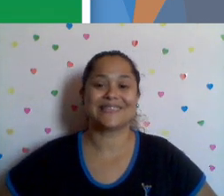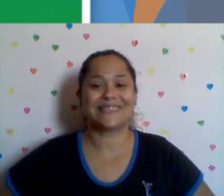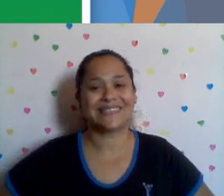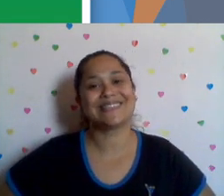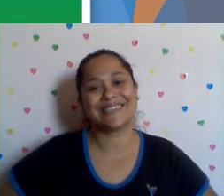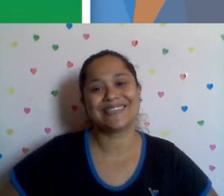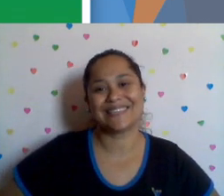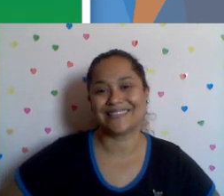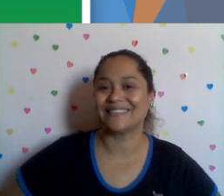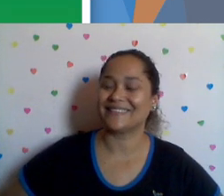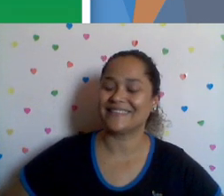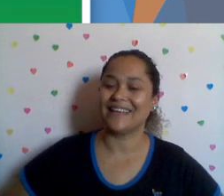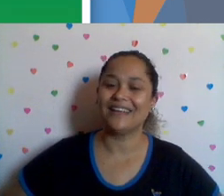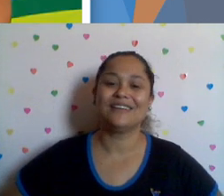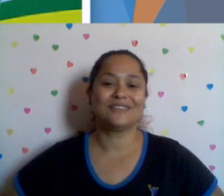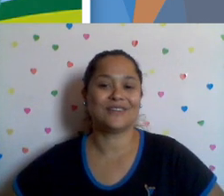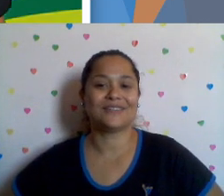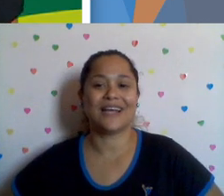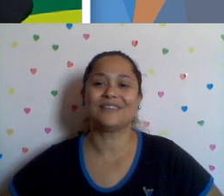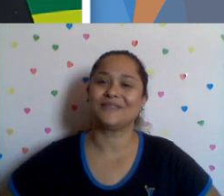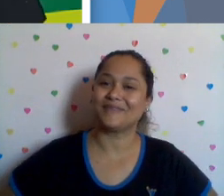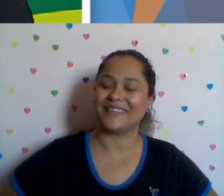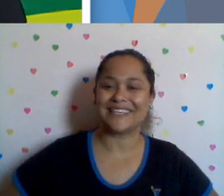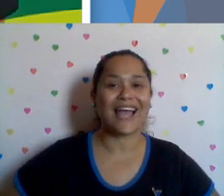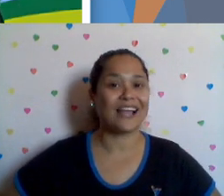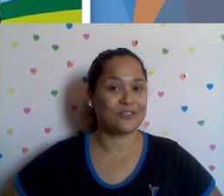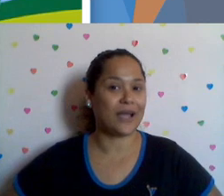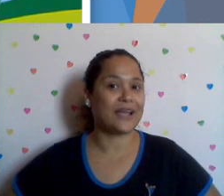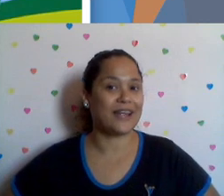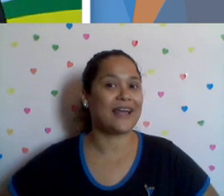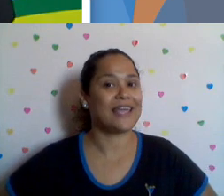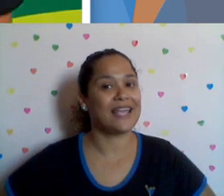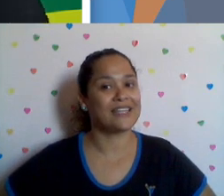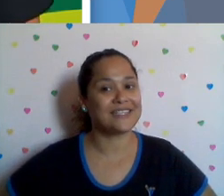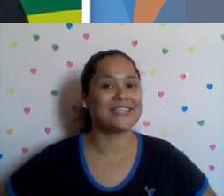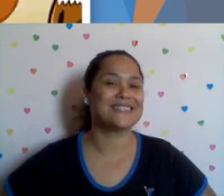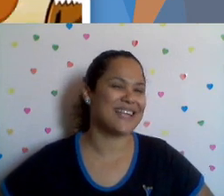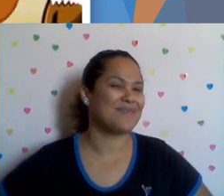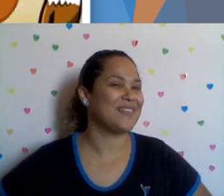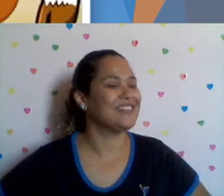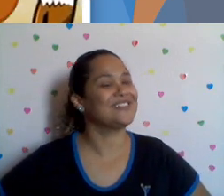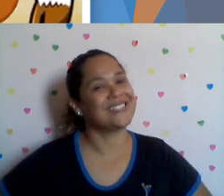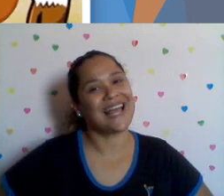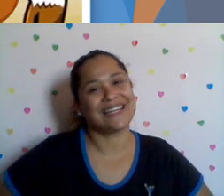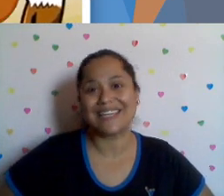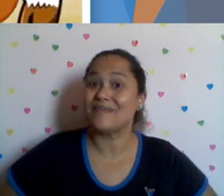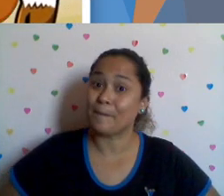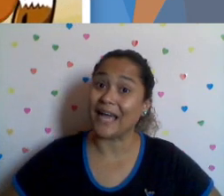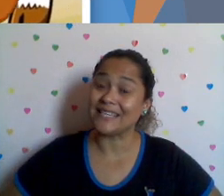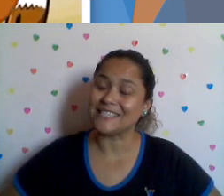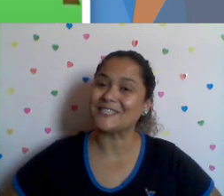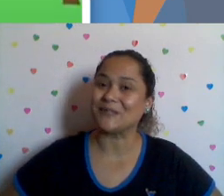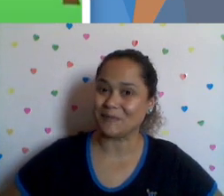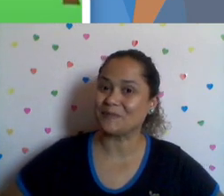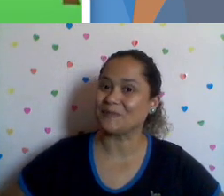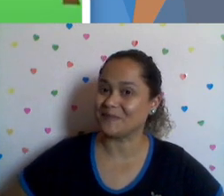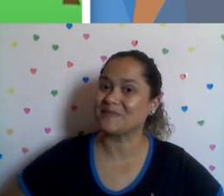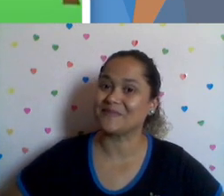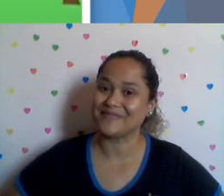quem sabe mais. Toda a turminha do Aquarela Kids imitando os animais.